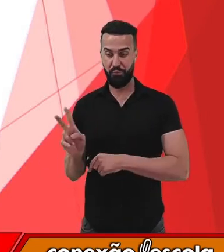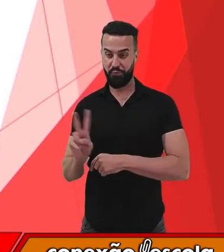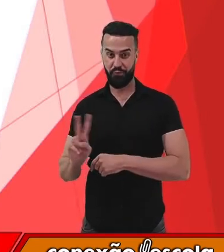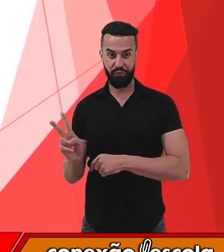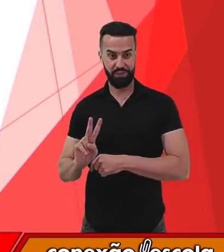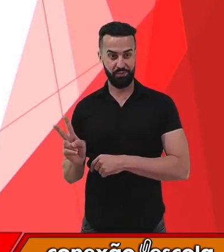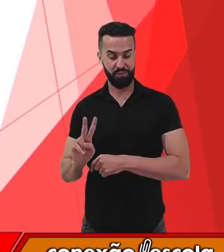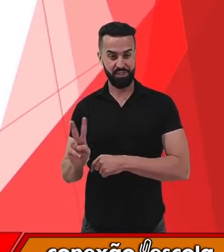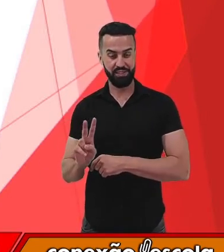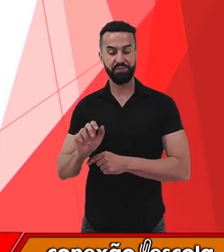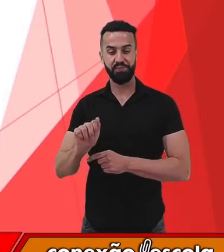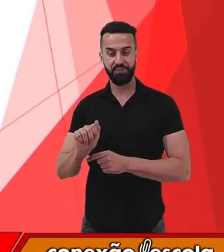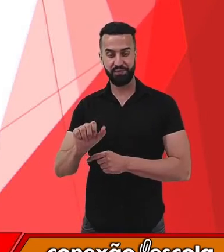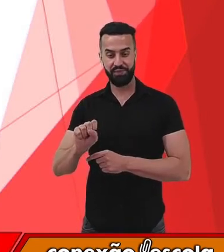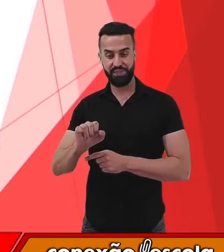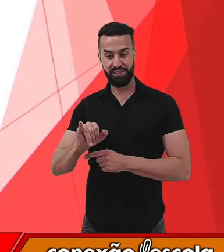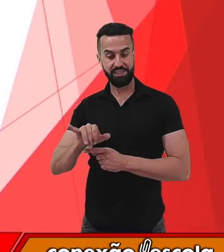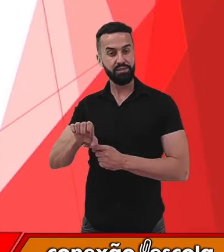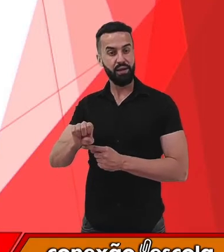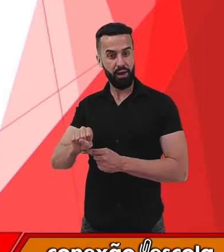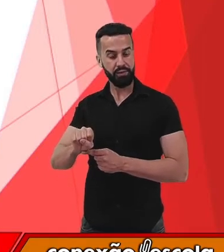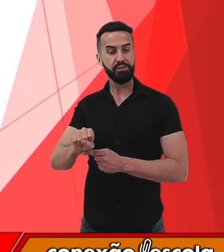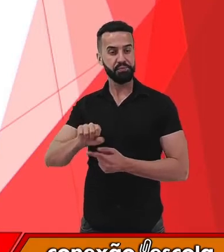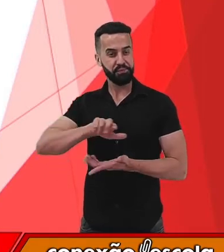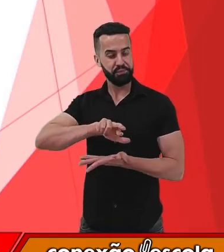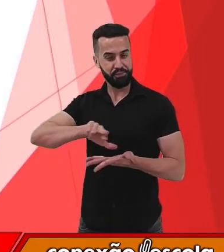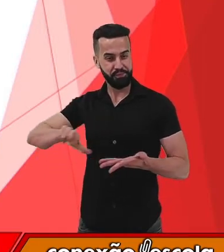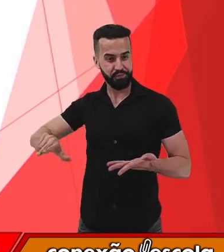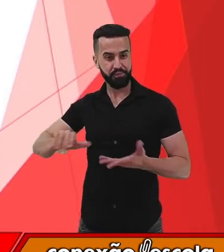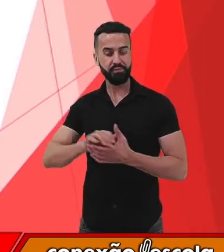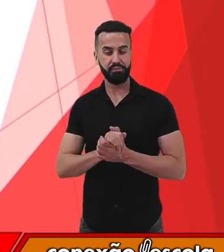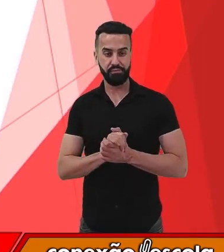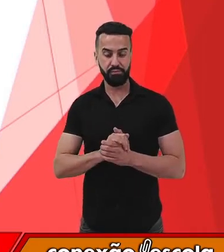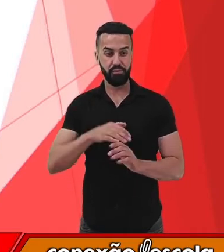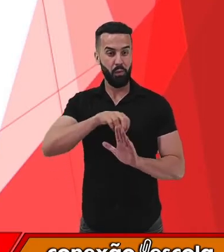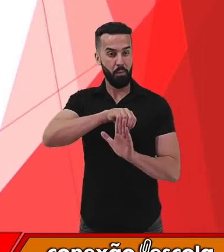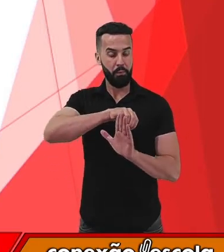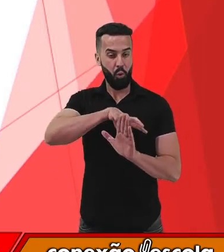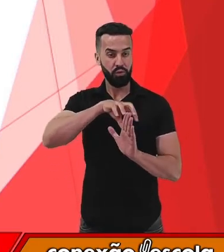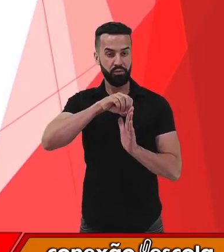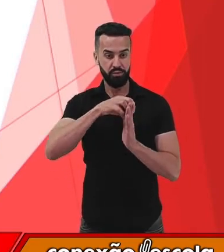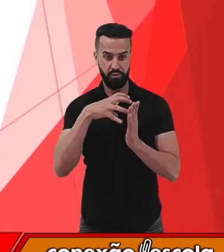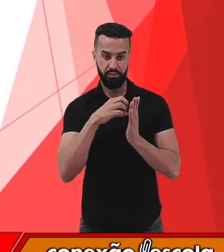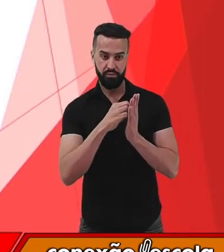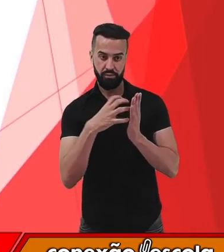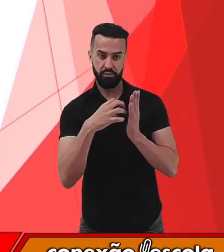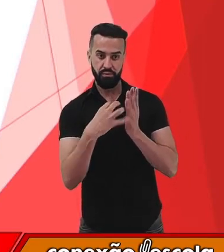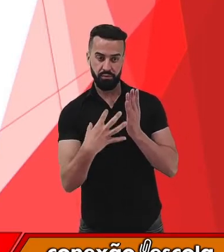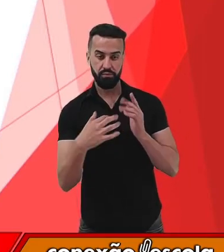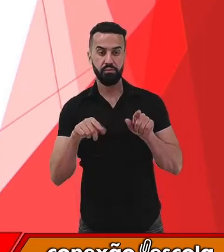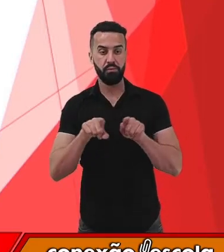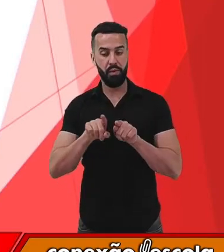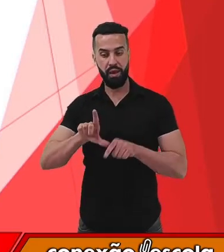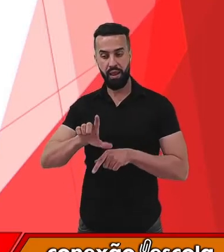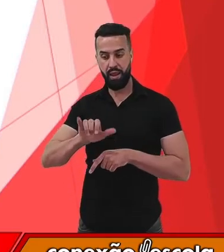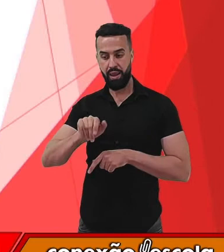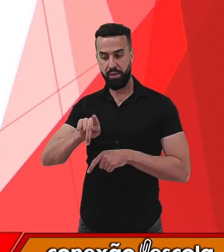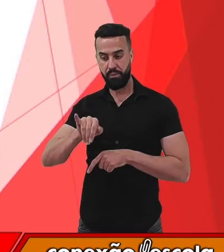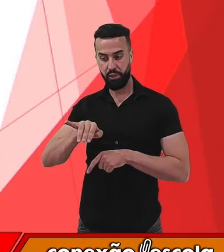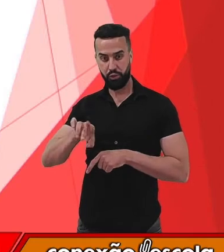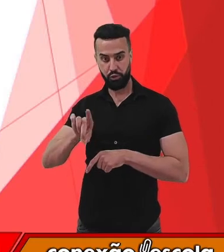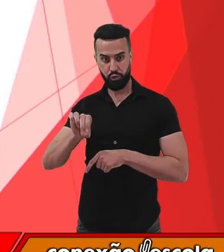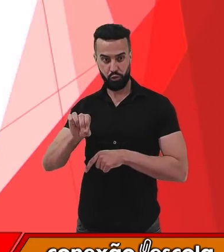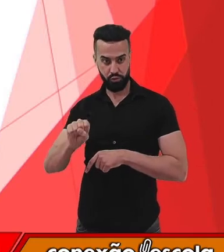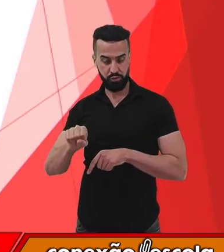vitaminas, os sais minerais, as proteínas, lipídios e